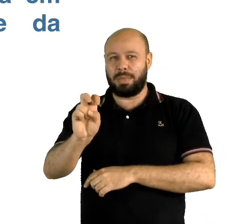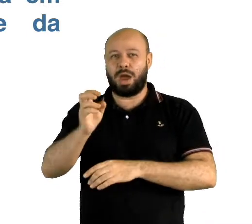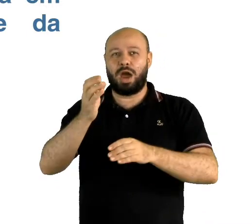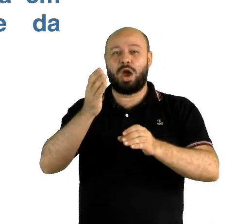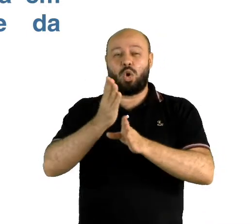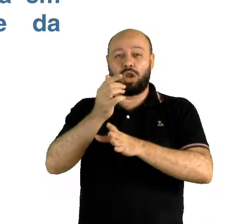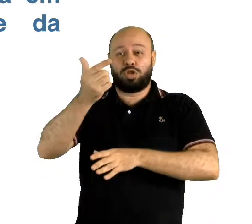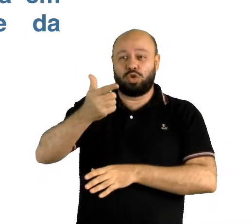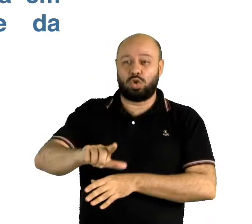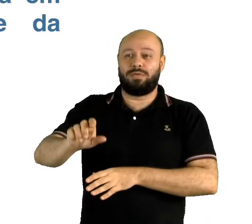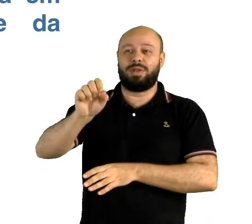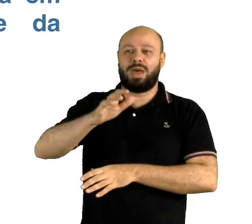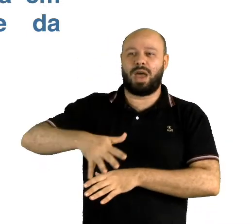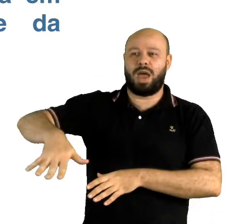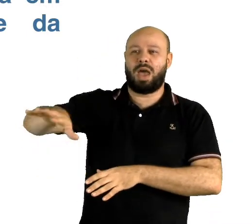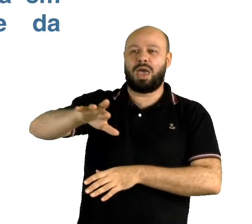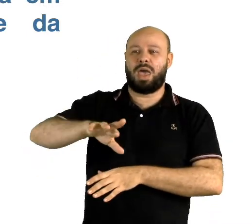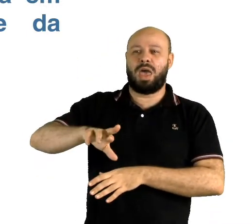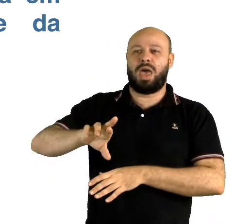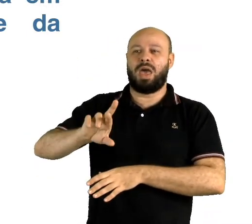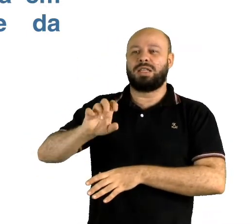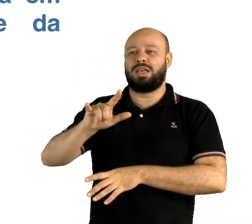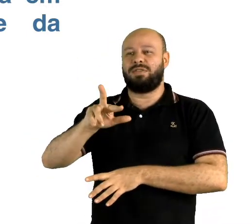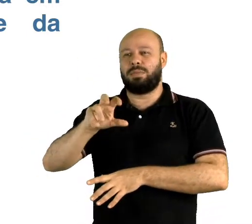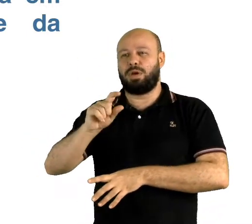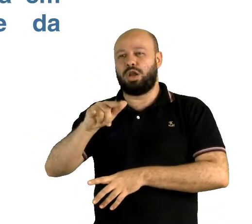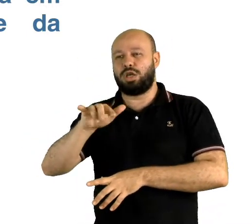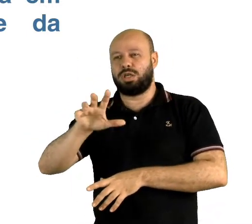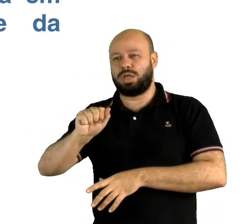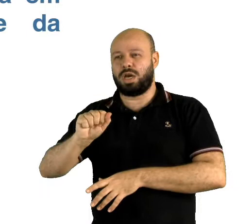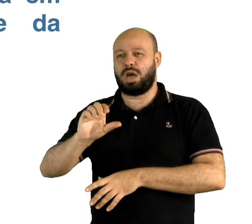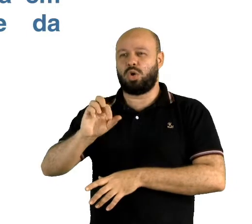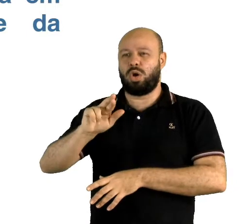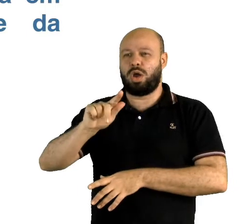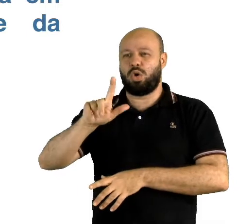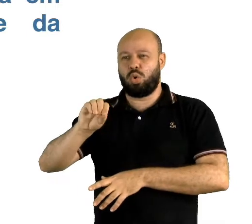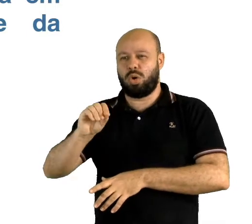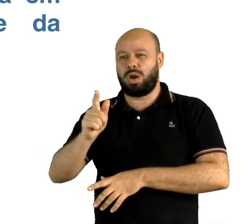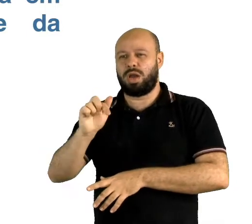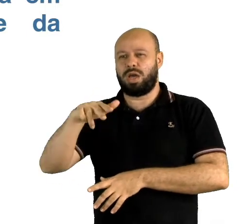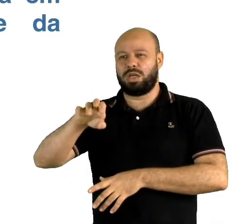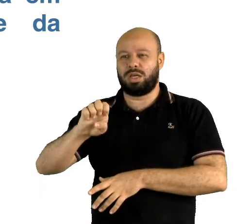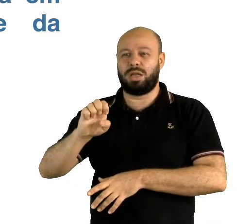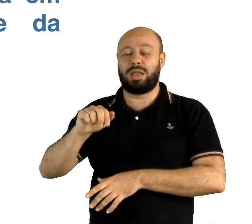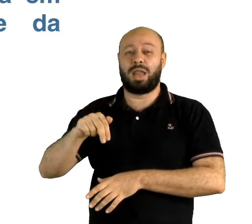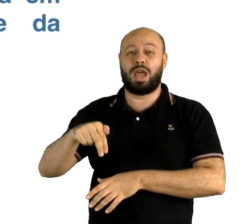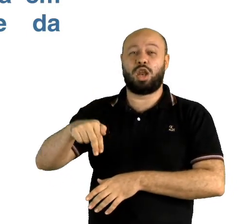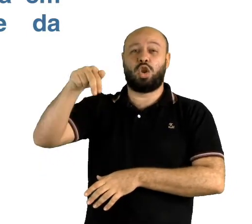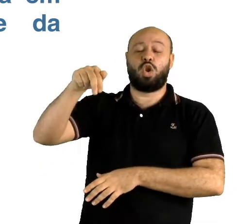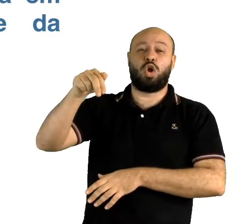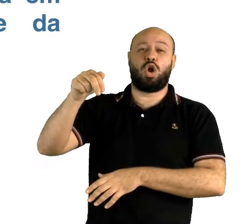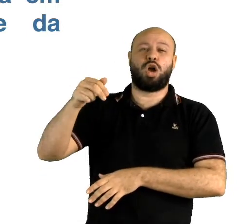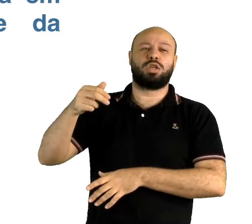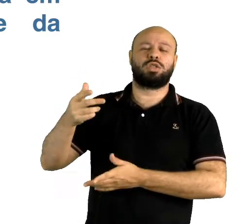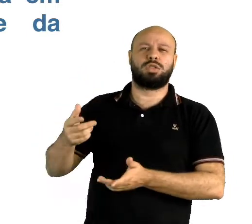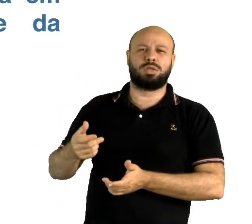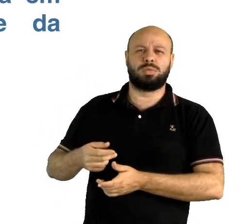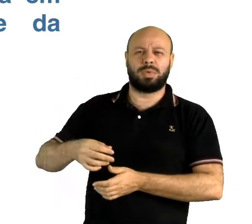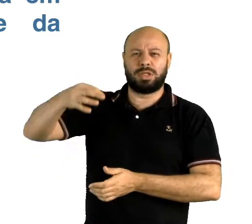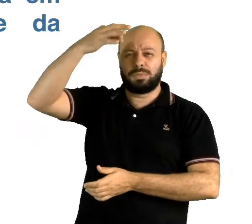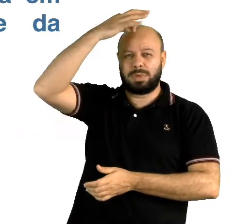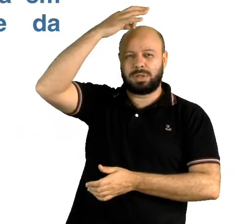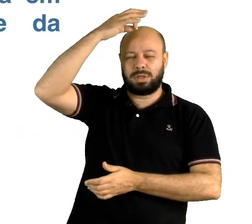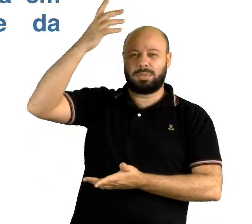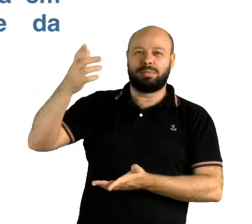reencontrada na reserva biológica do Córrego Grande, no norte do Espírito Santo, onde os